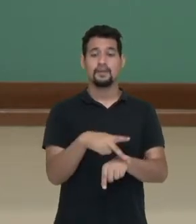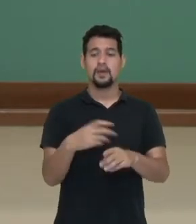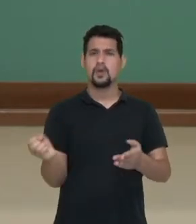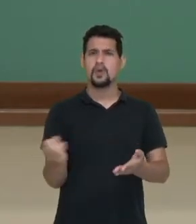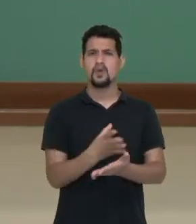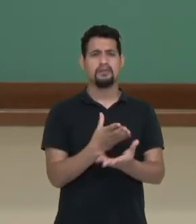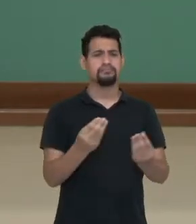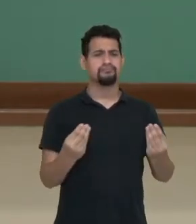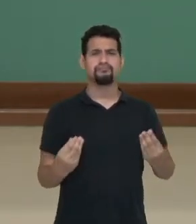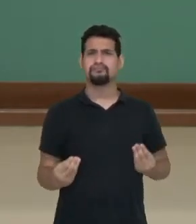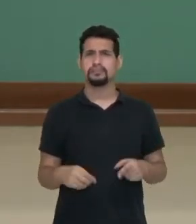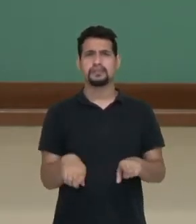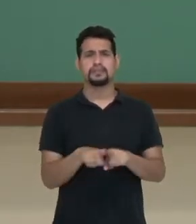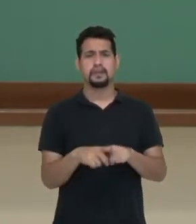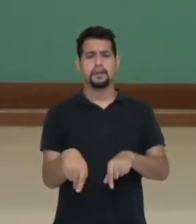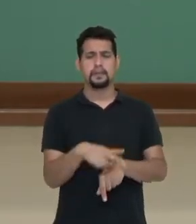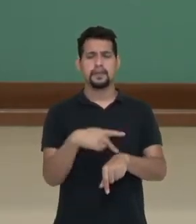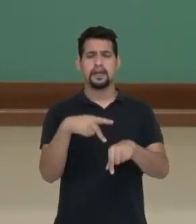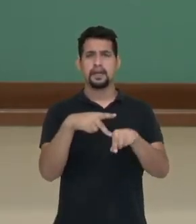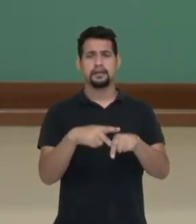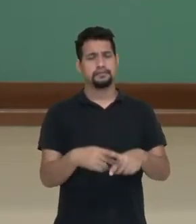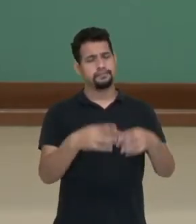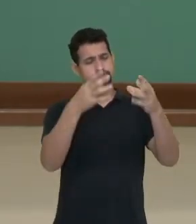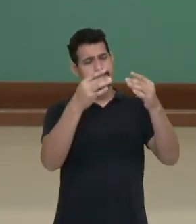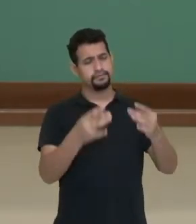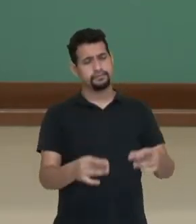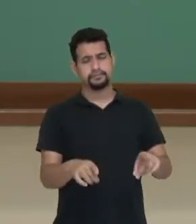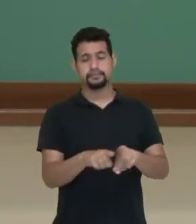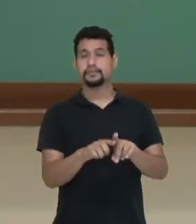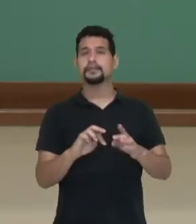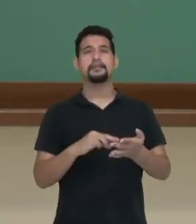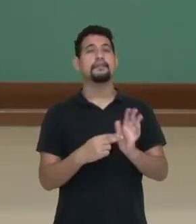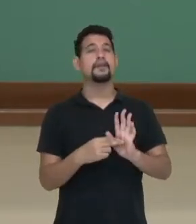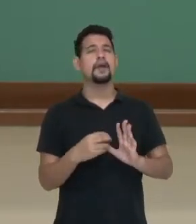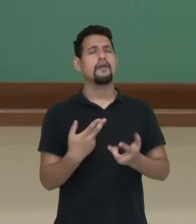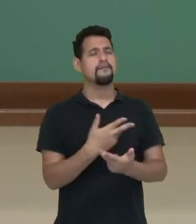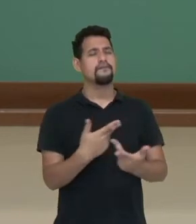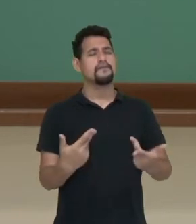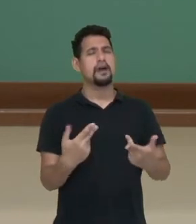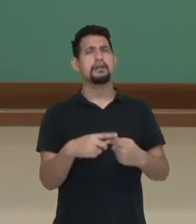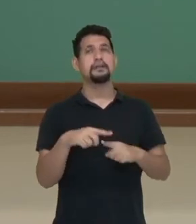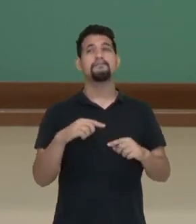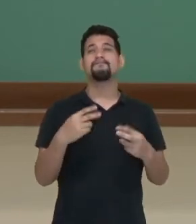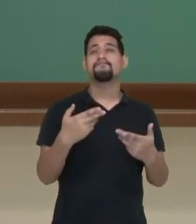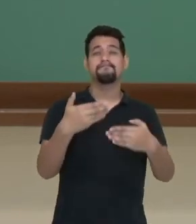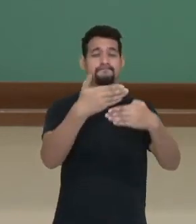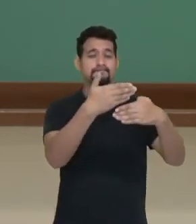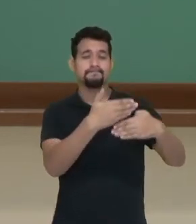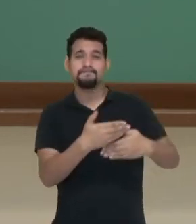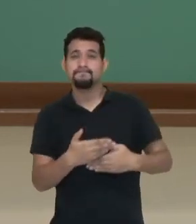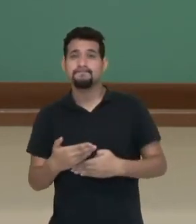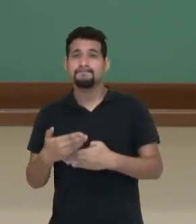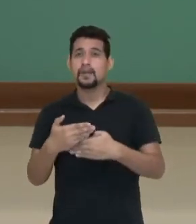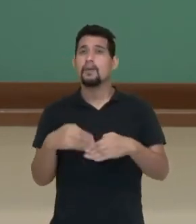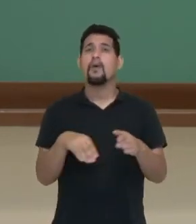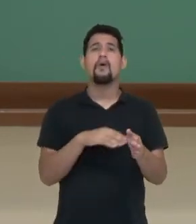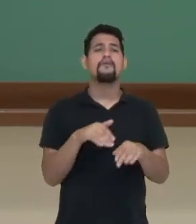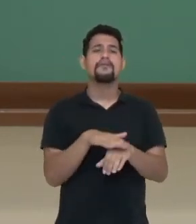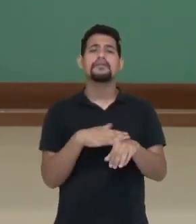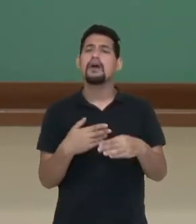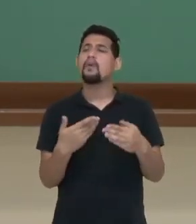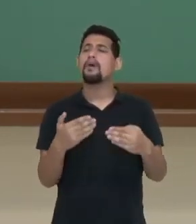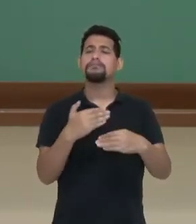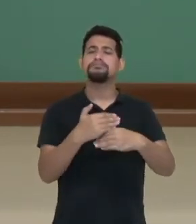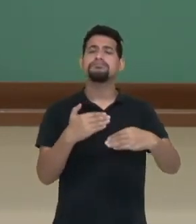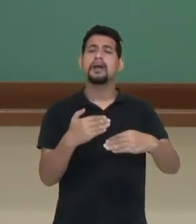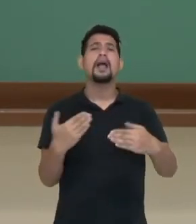Latina também era formado por países recém-independentes, haviam muitas questões de fronteira ainda a serem discutidas. de